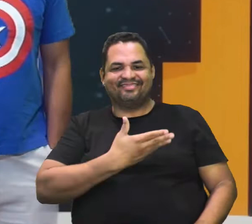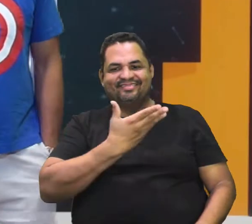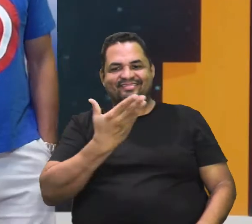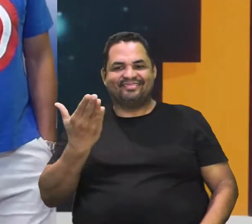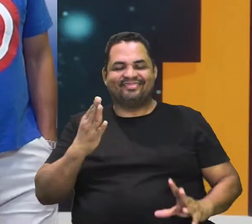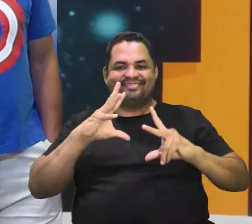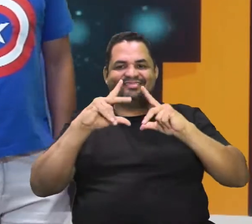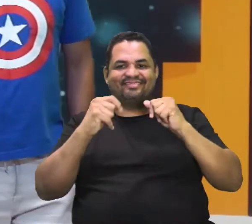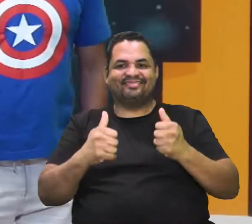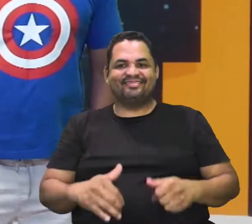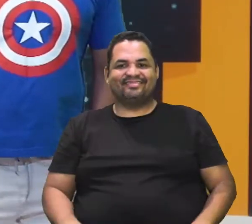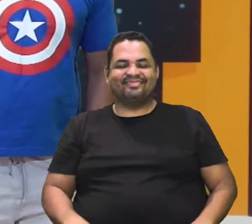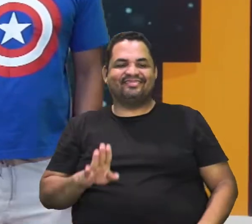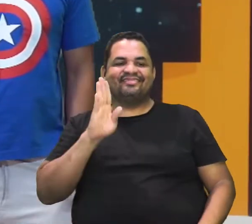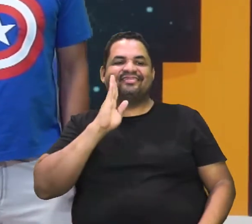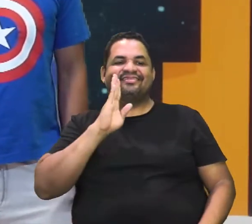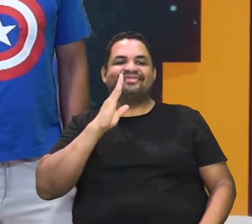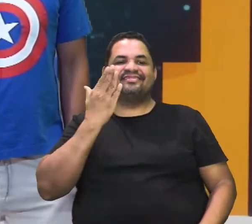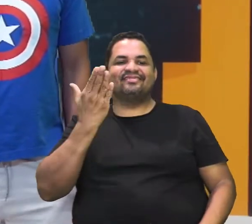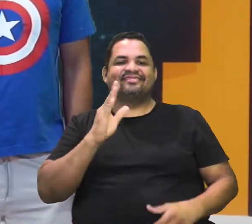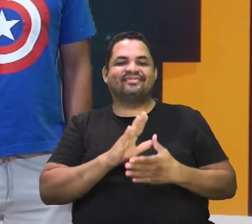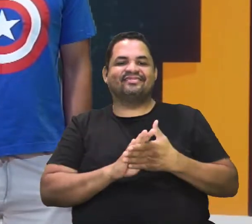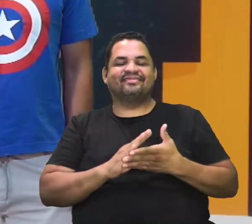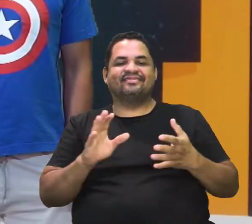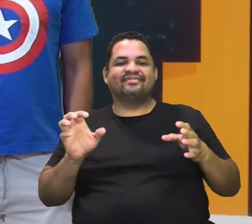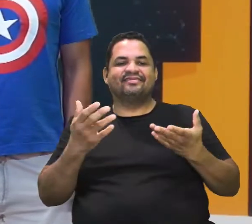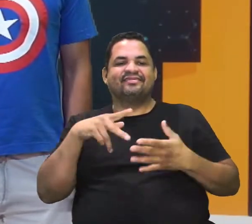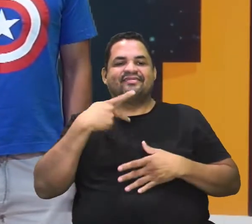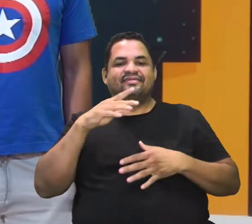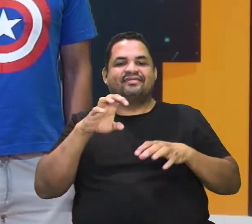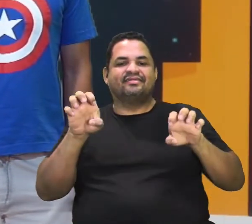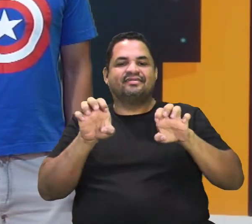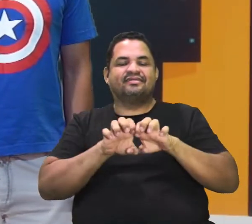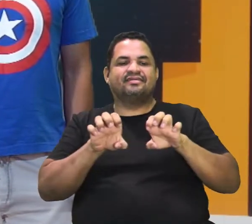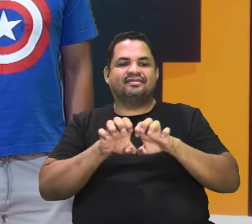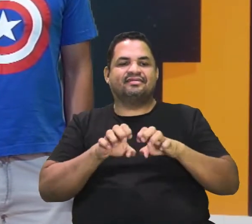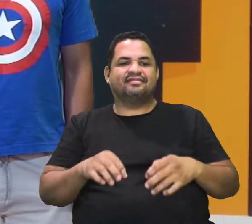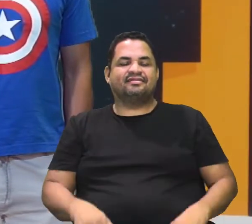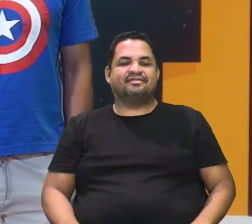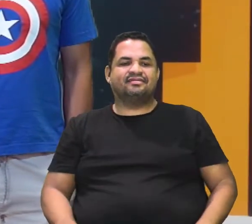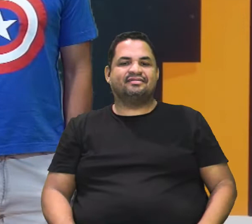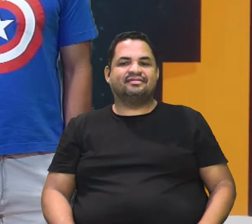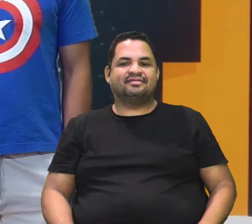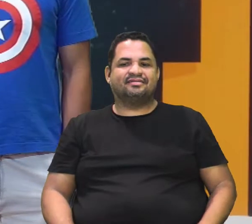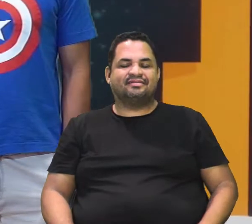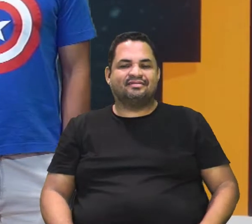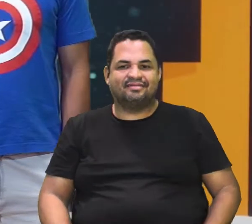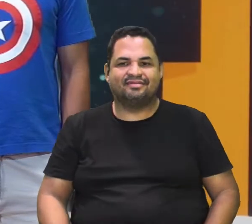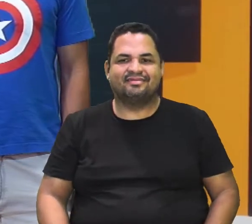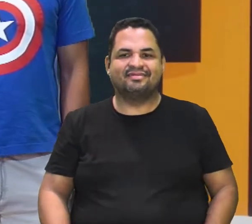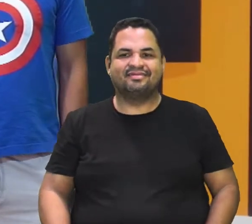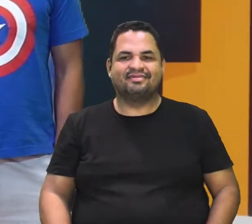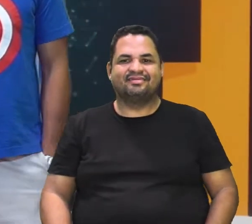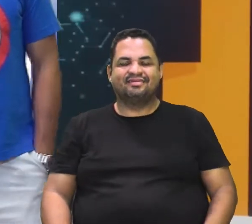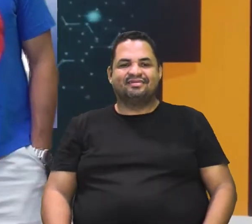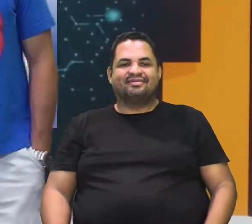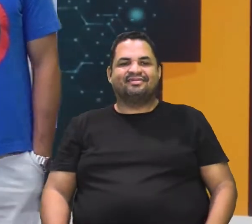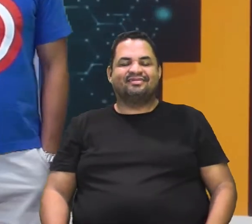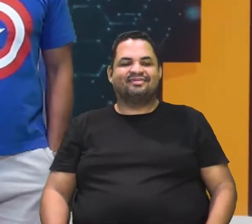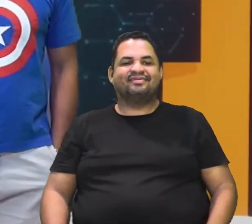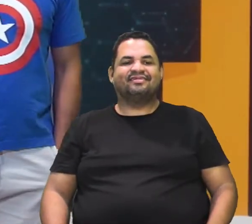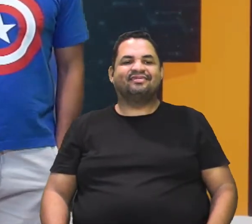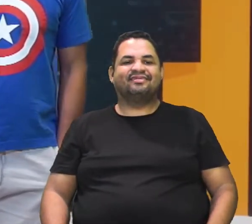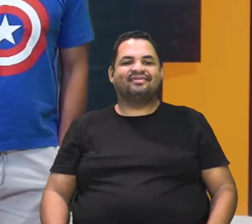A matemática é muito legal. Vamos avante, então, agora a gente vai falar da equação. Tava demorando, né? Tão bom, né? Não, mas precisa. É